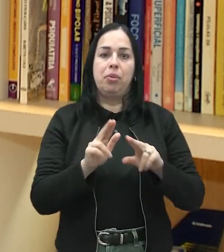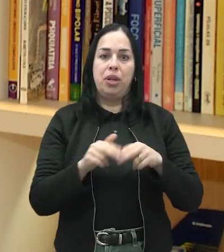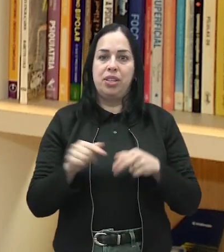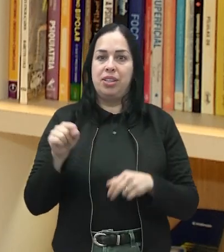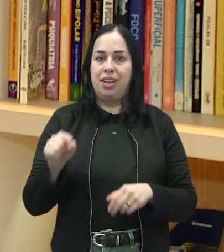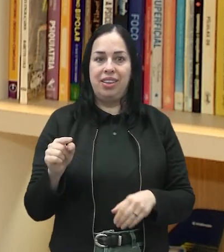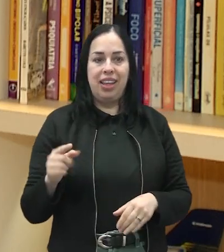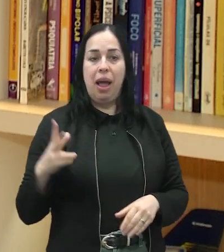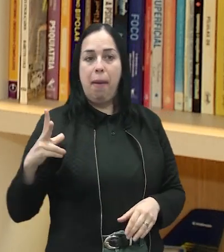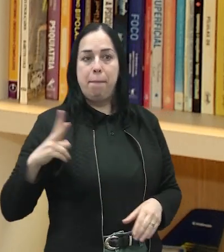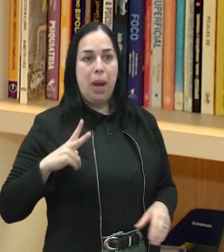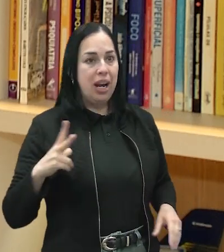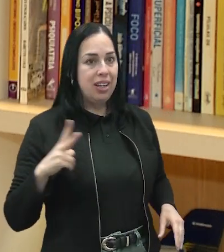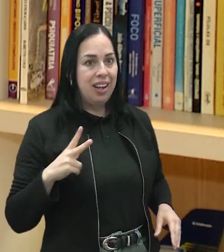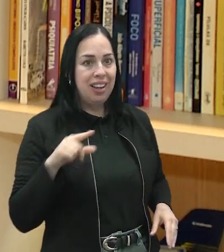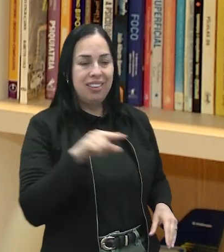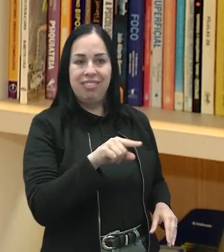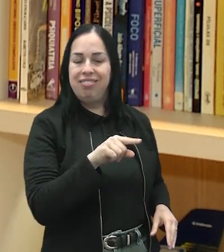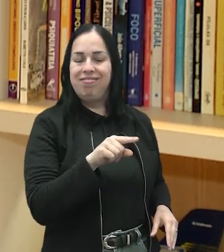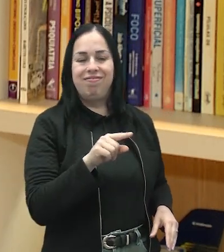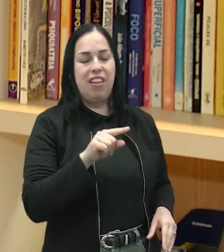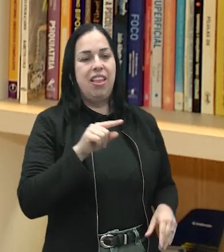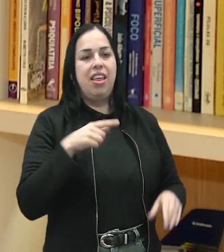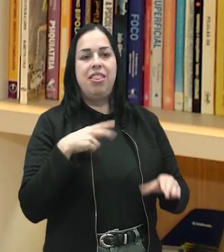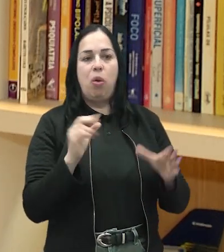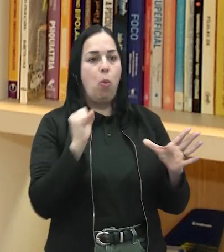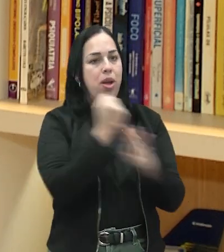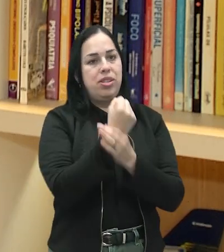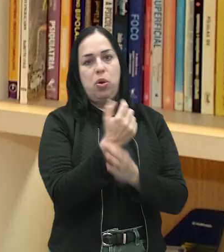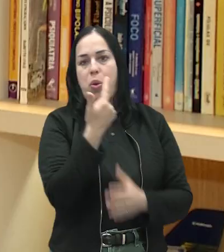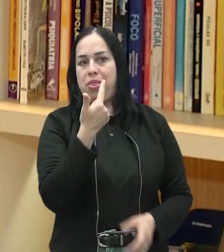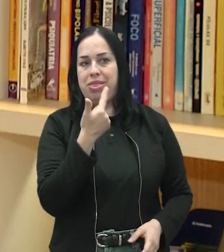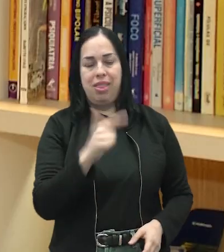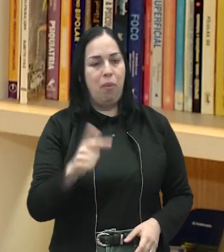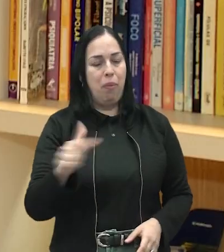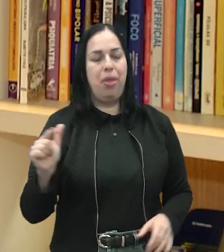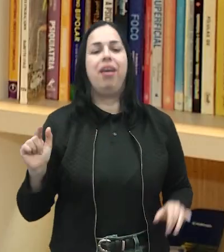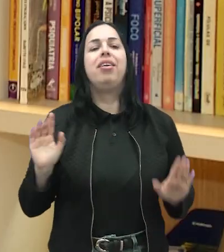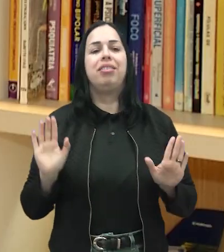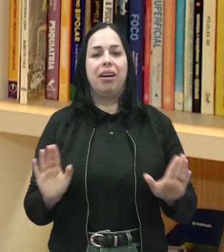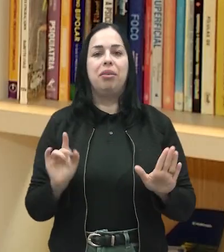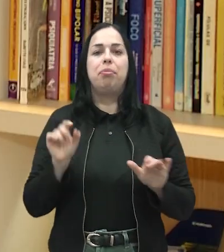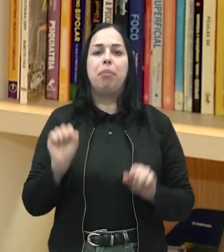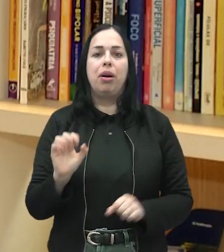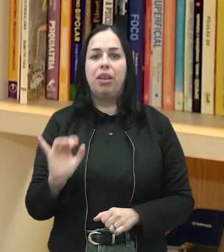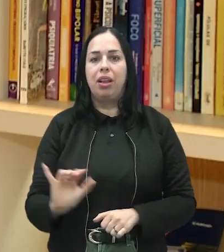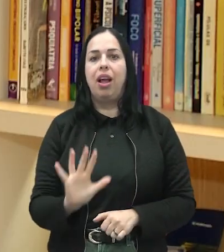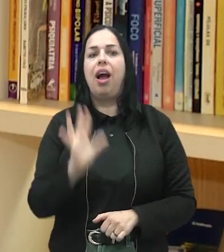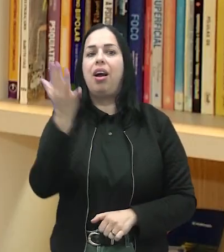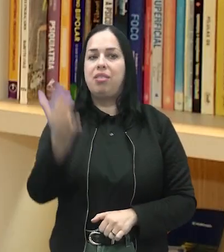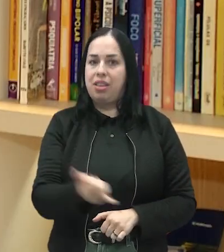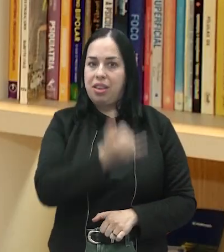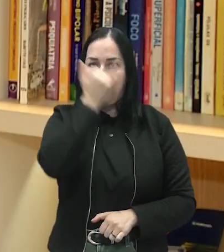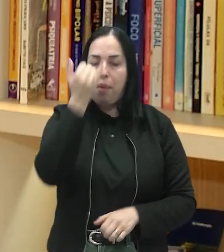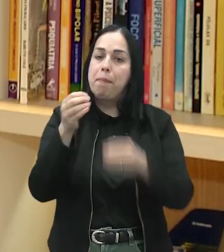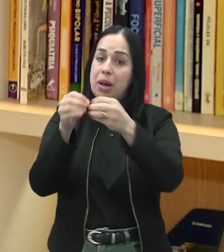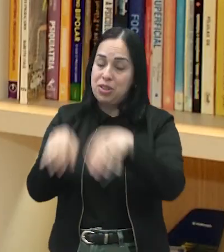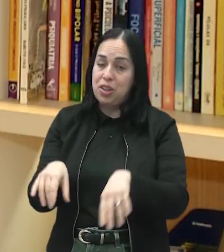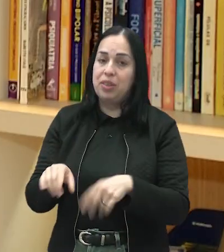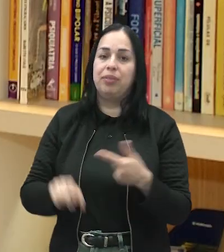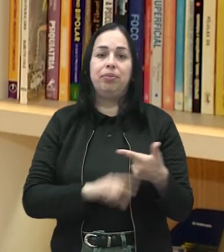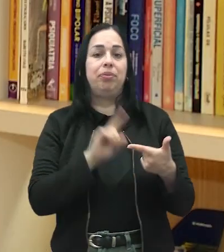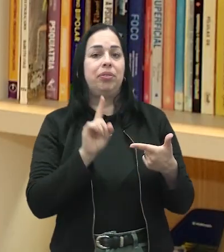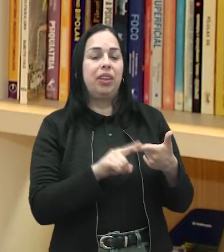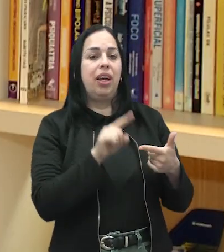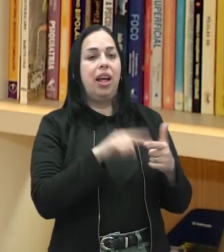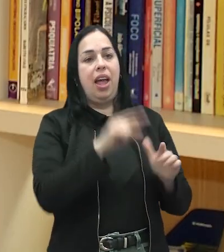dos seus dados ele não é garantido, ele pode ser utilizado de diversas formas, inclusive você pode acabar sendo prejudicado por isso. O segundo